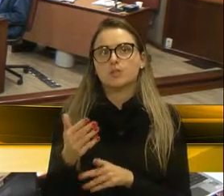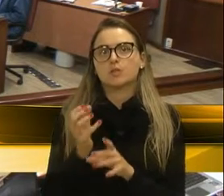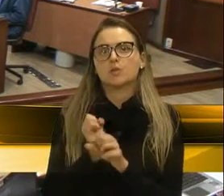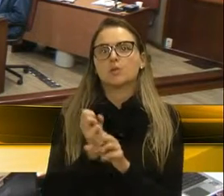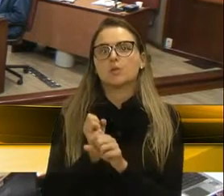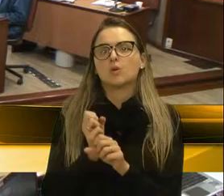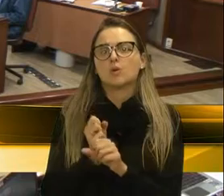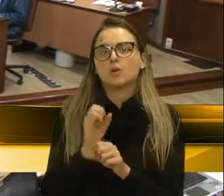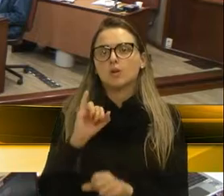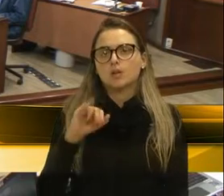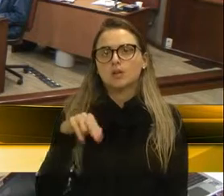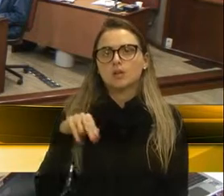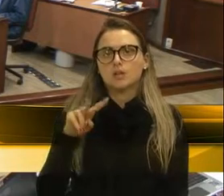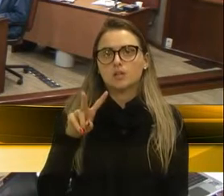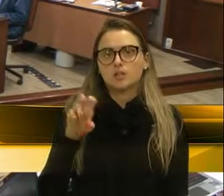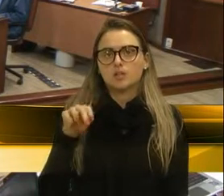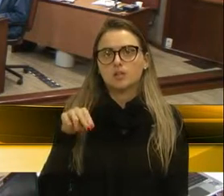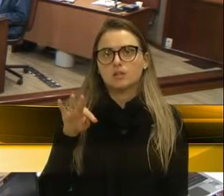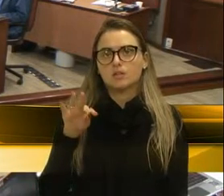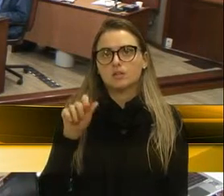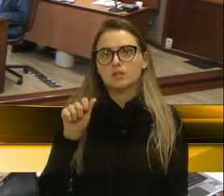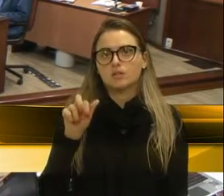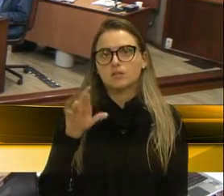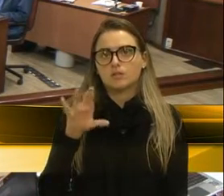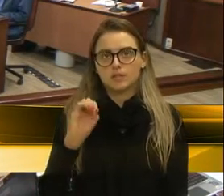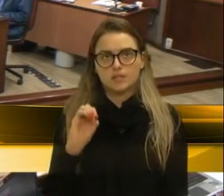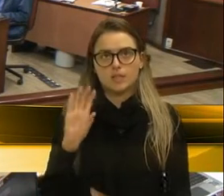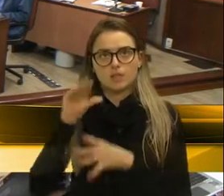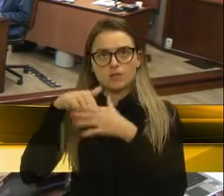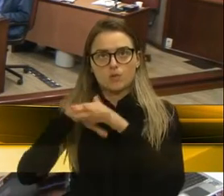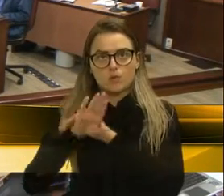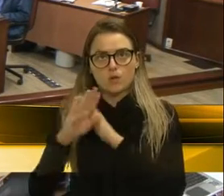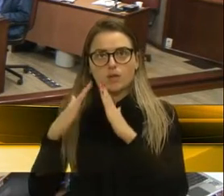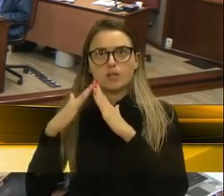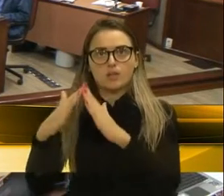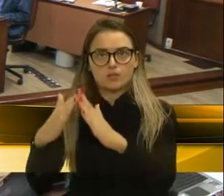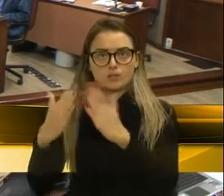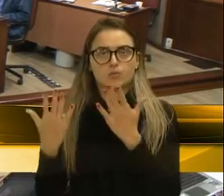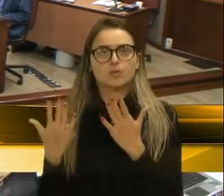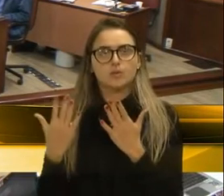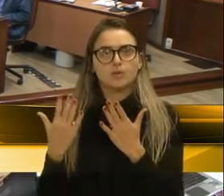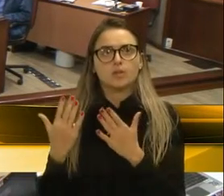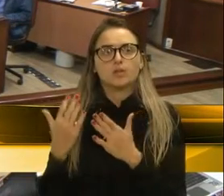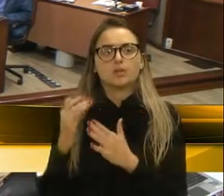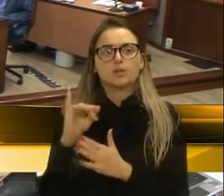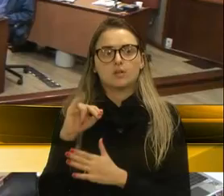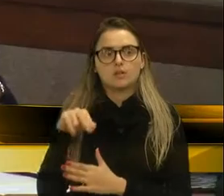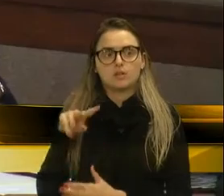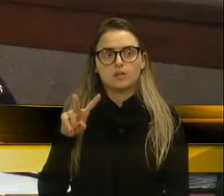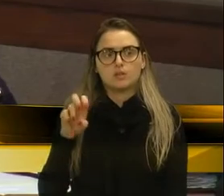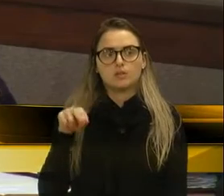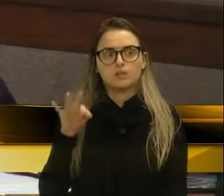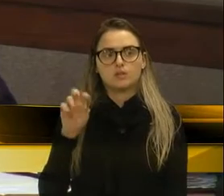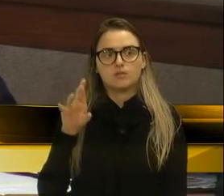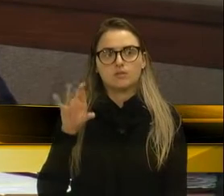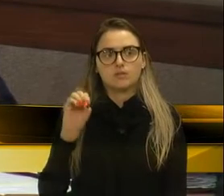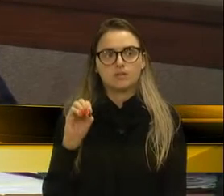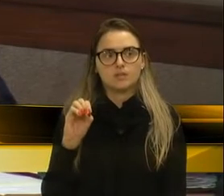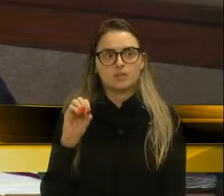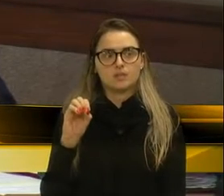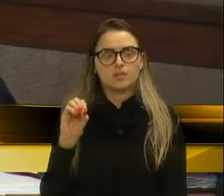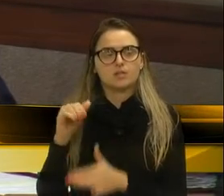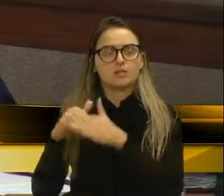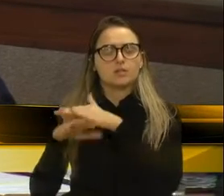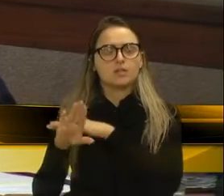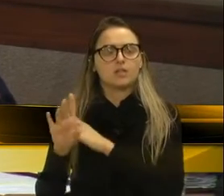bens, móveis e utensílios que foram destinados para esse pavilhão. O inventário, a relação do que foi para